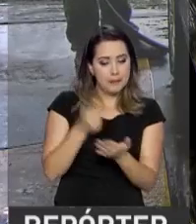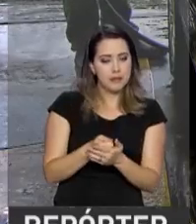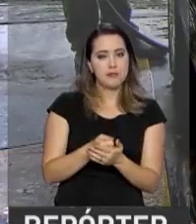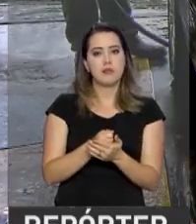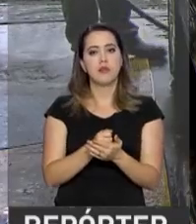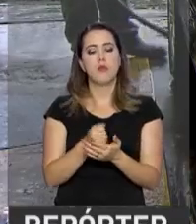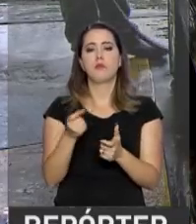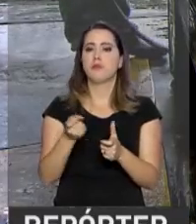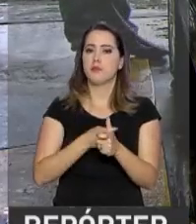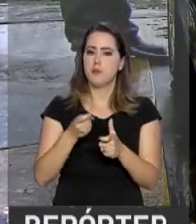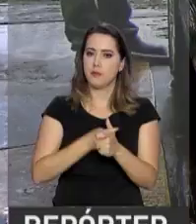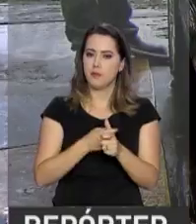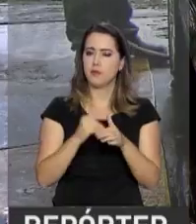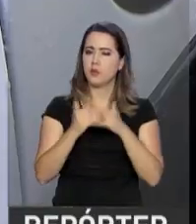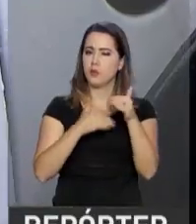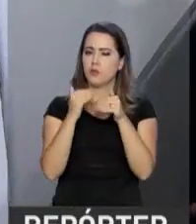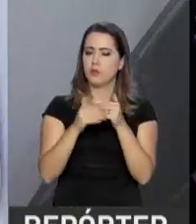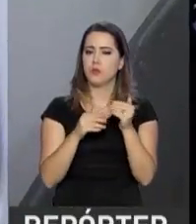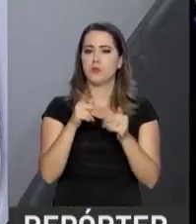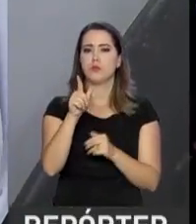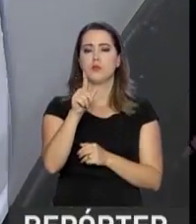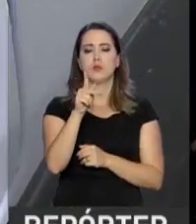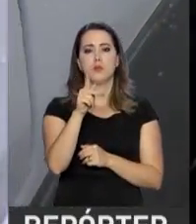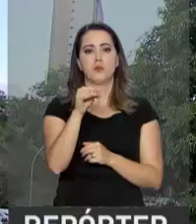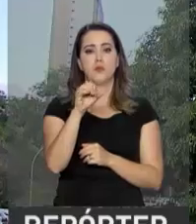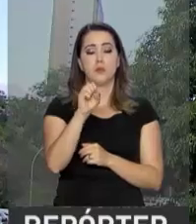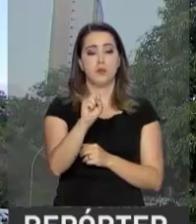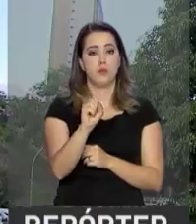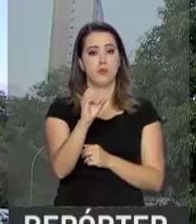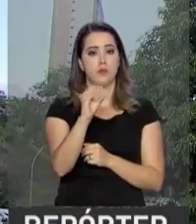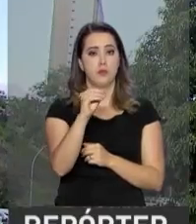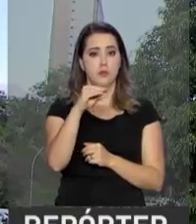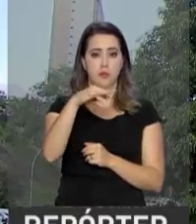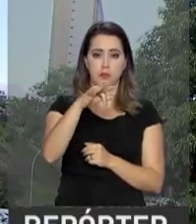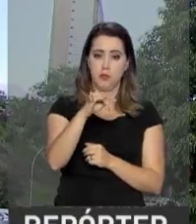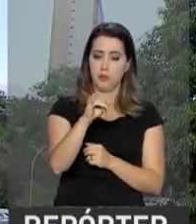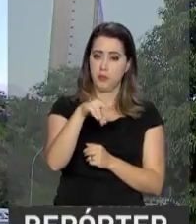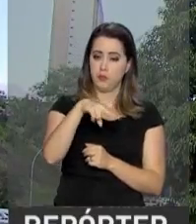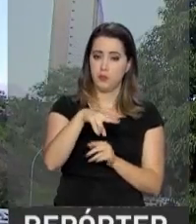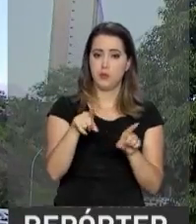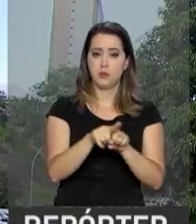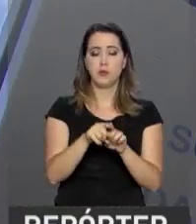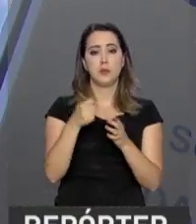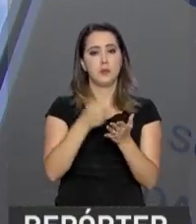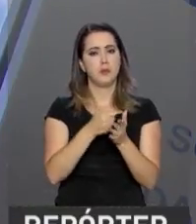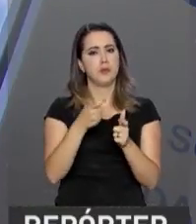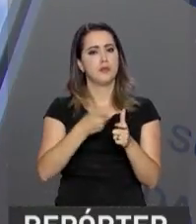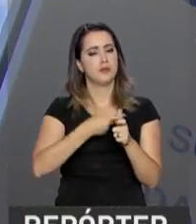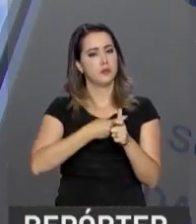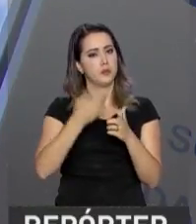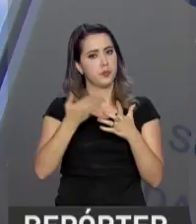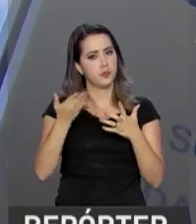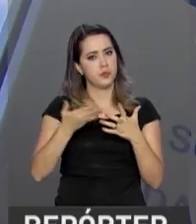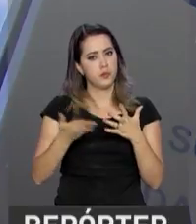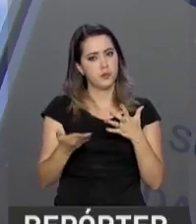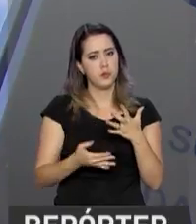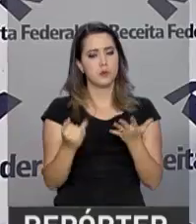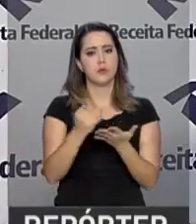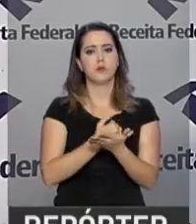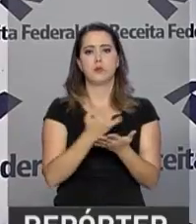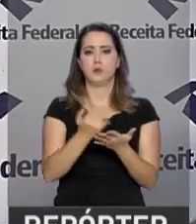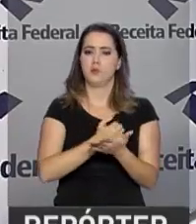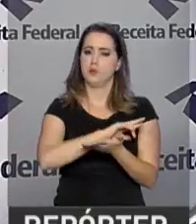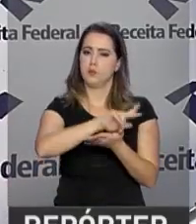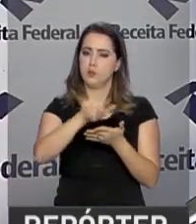aumento das alíquotas do pis cofins sobre combustíveis e programas de regularização tributária e parcelamentos da dívida ativa